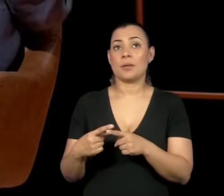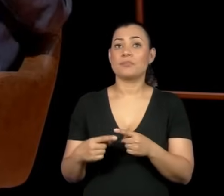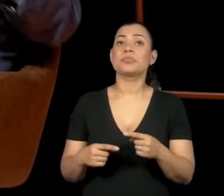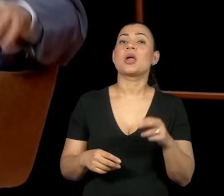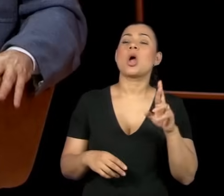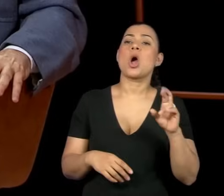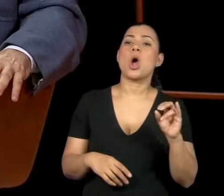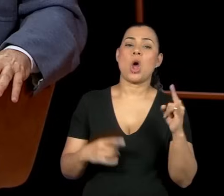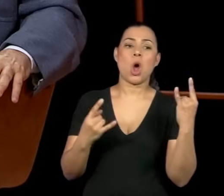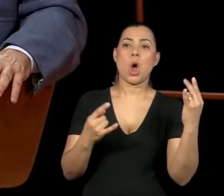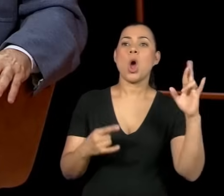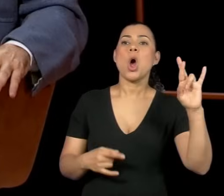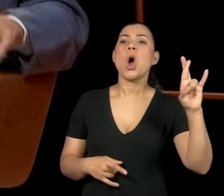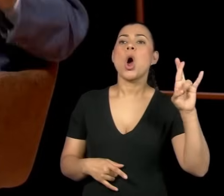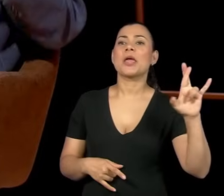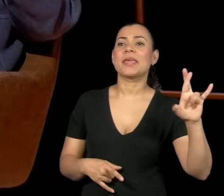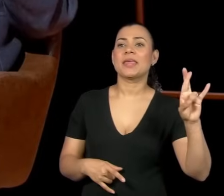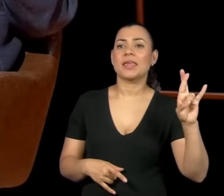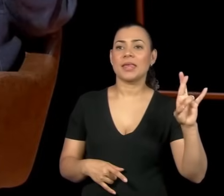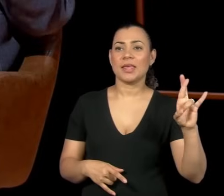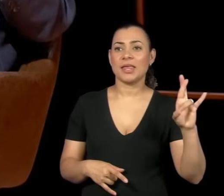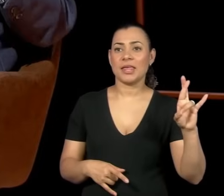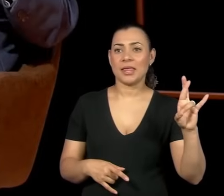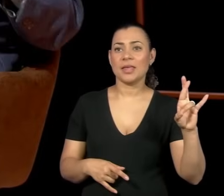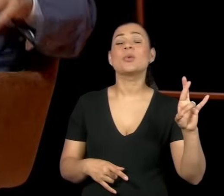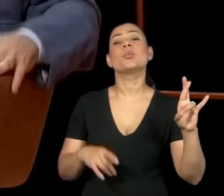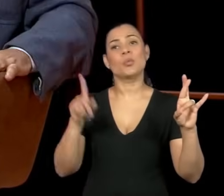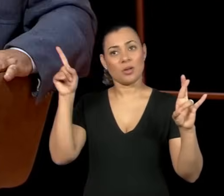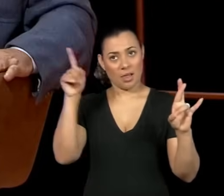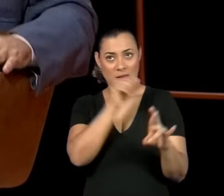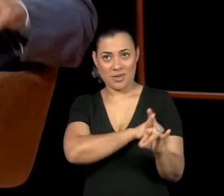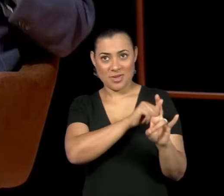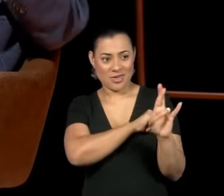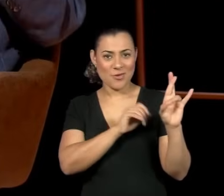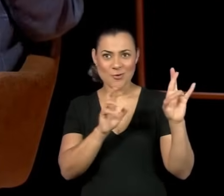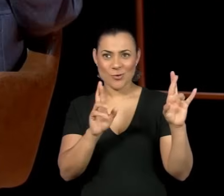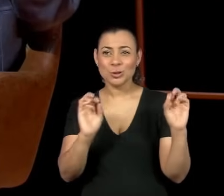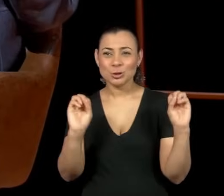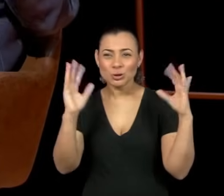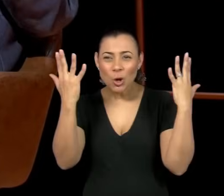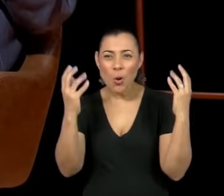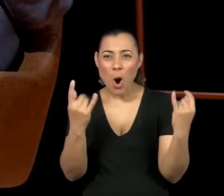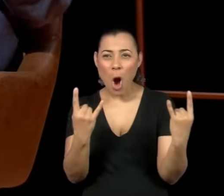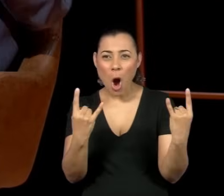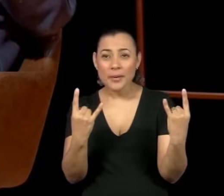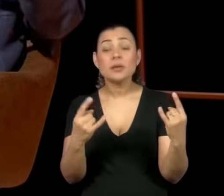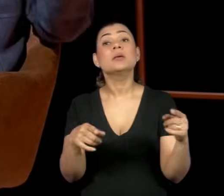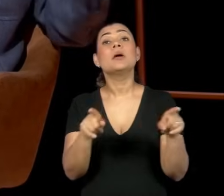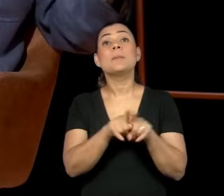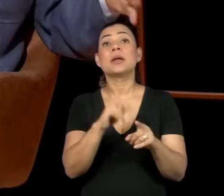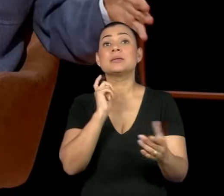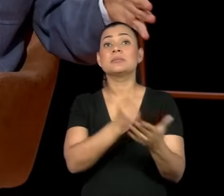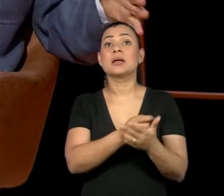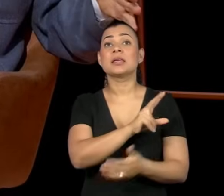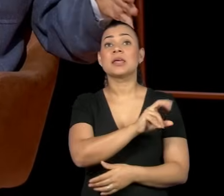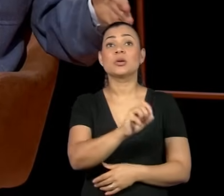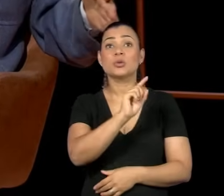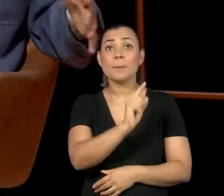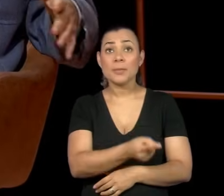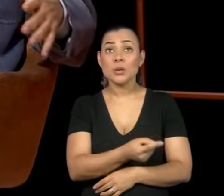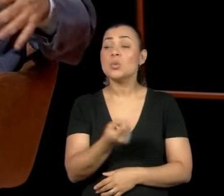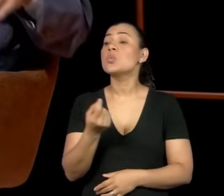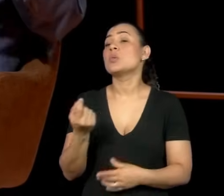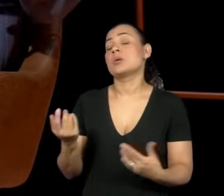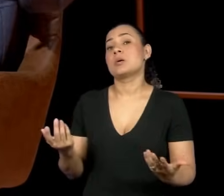outros festivais, pagando verdadeiros absurdos. Um artista que nos Estados Unidos cobra 500 mil, eles pagam $1,5